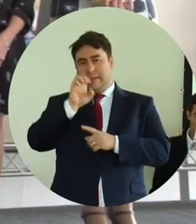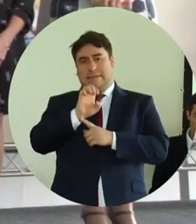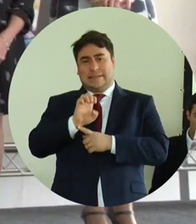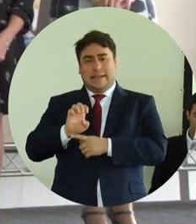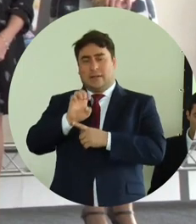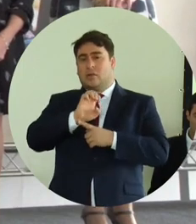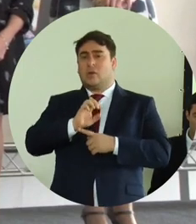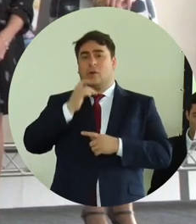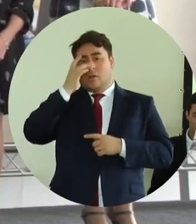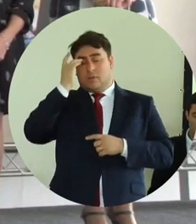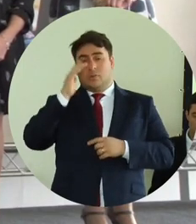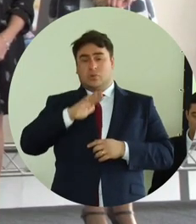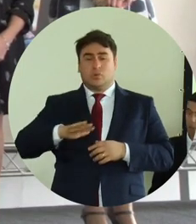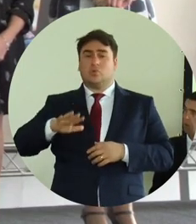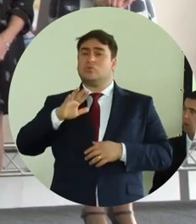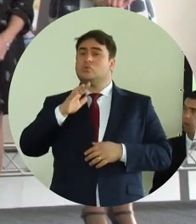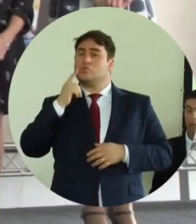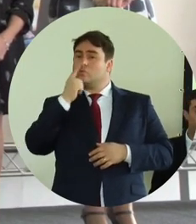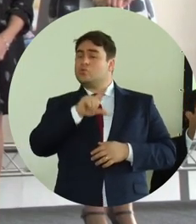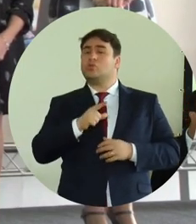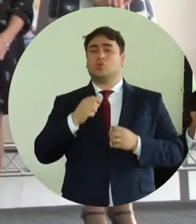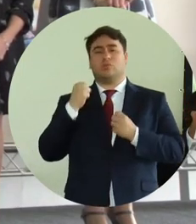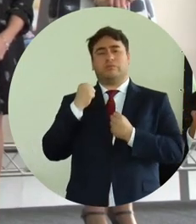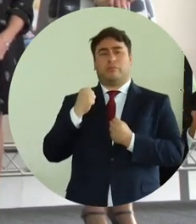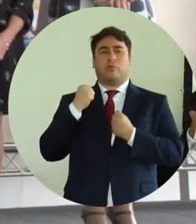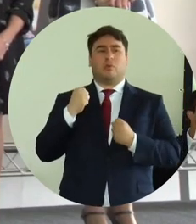pessoas conseguiram esse grupo forte